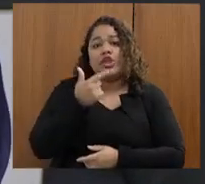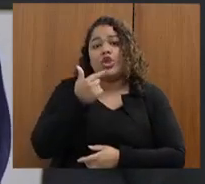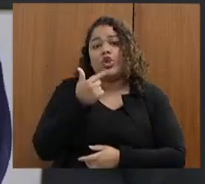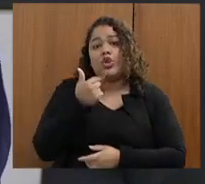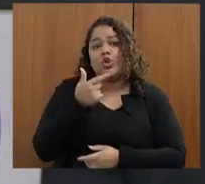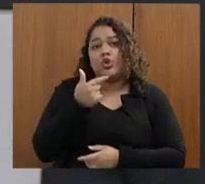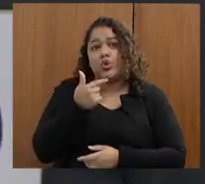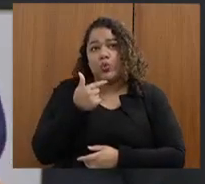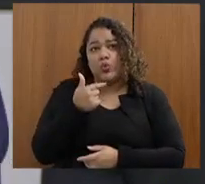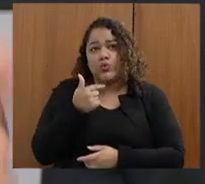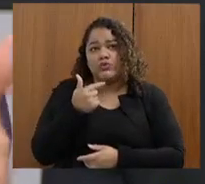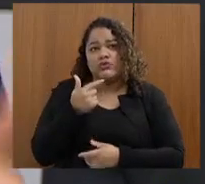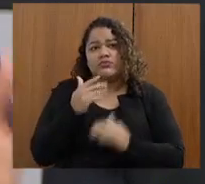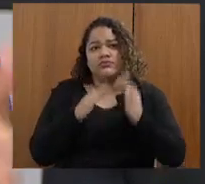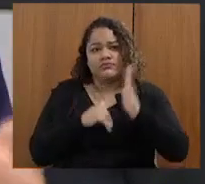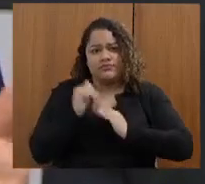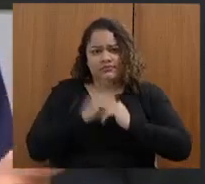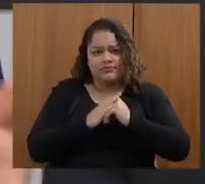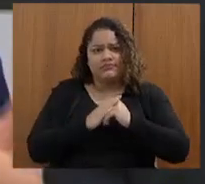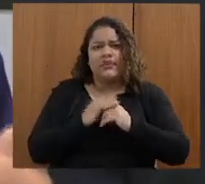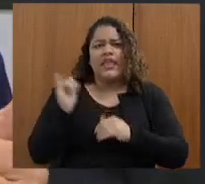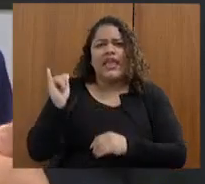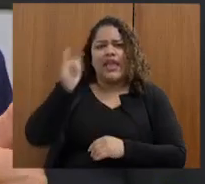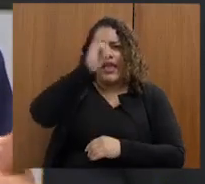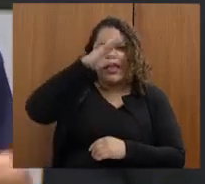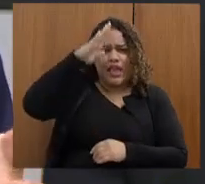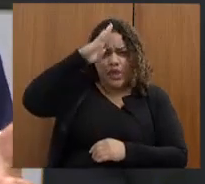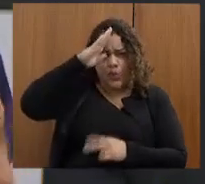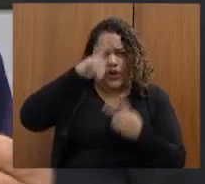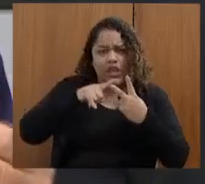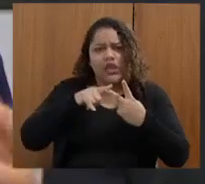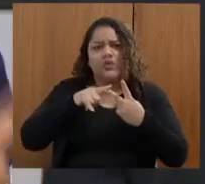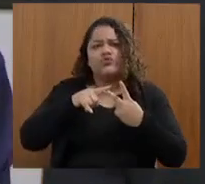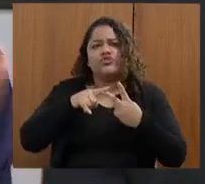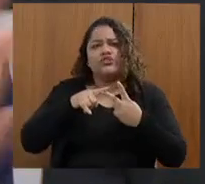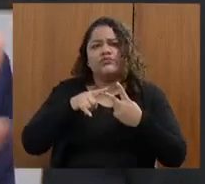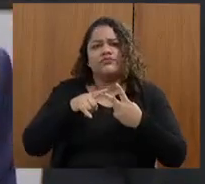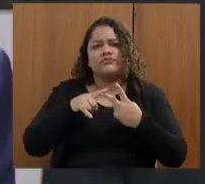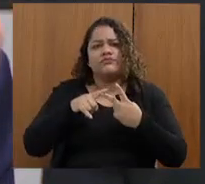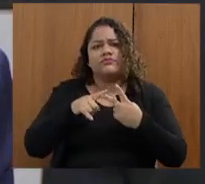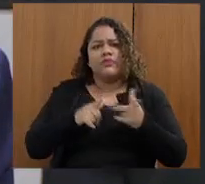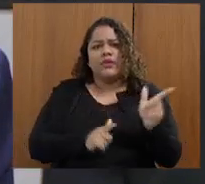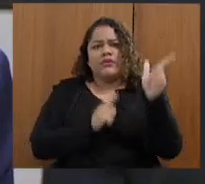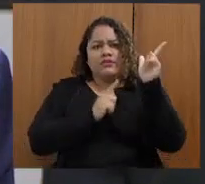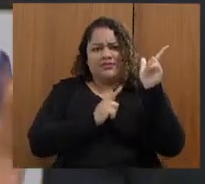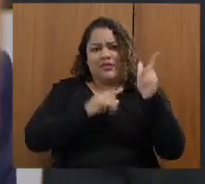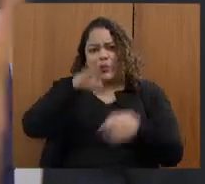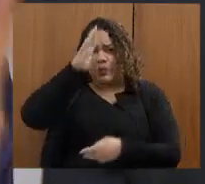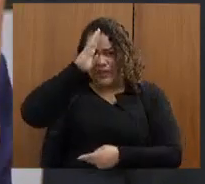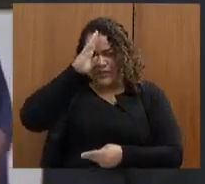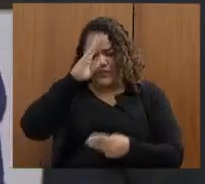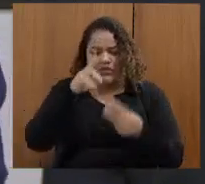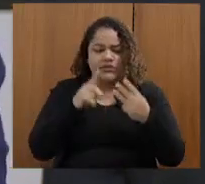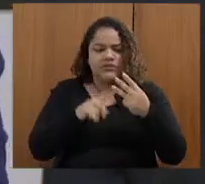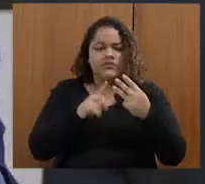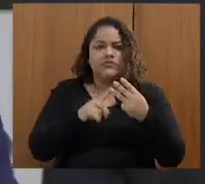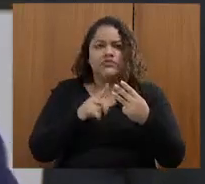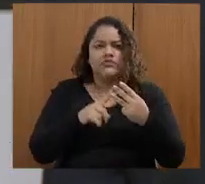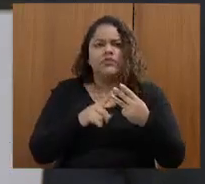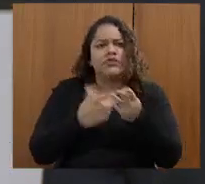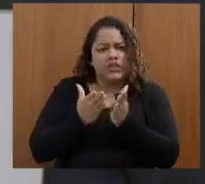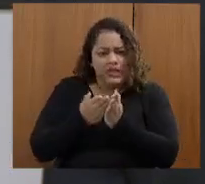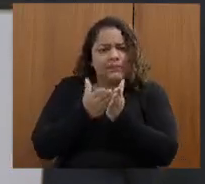da Aeronáutica tem do exército e tem são são da Aeronáutica exército